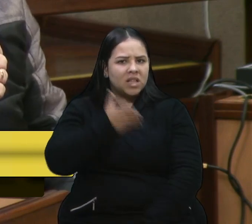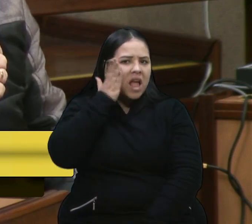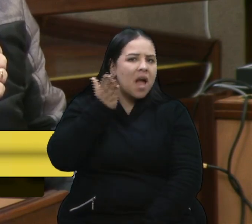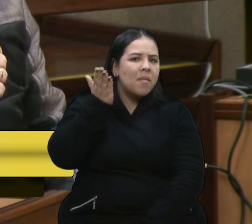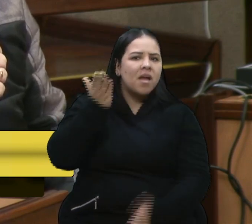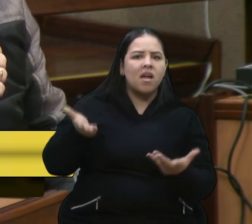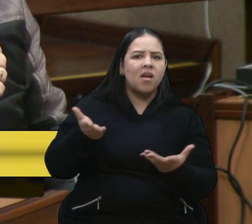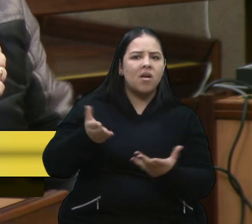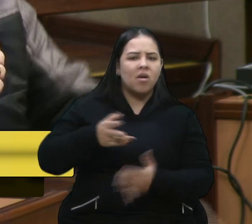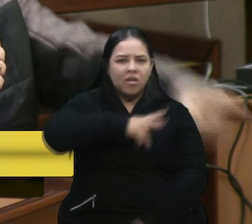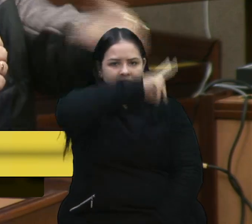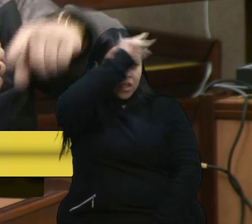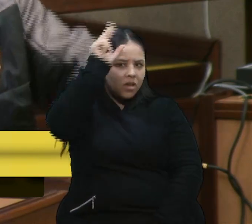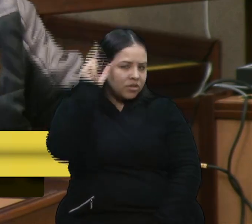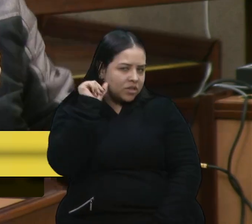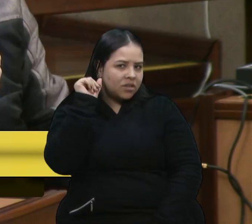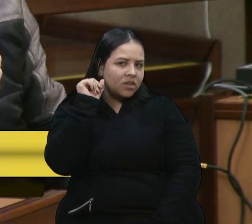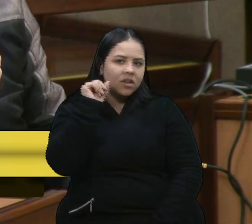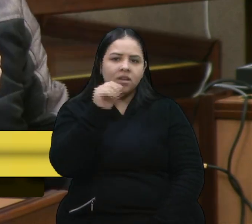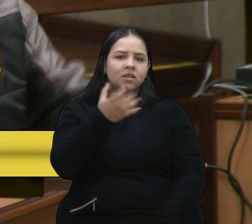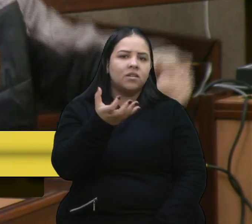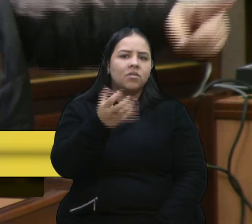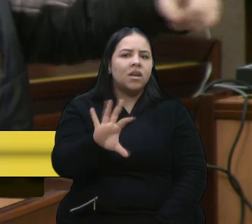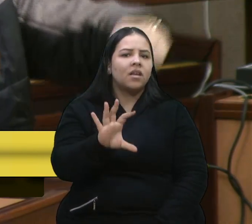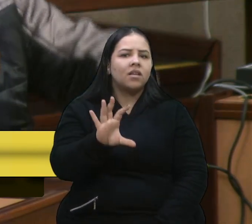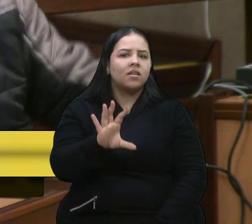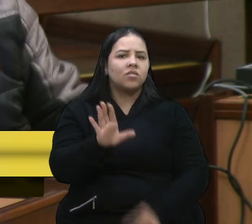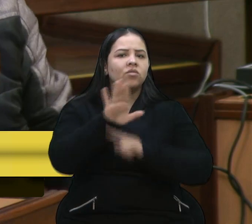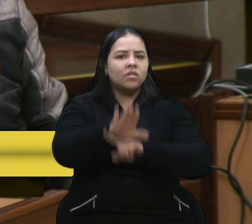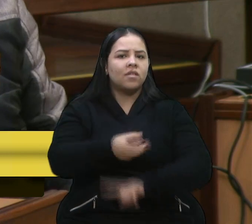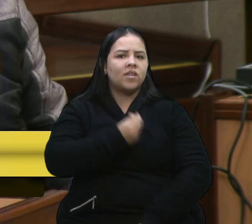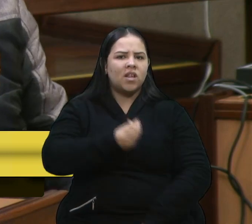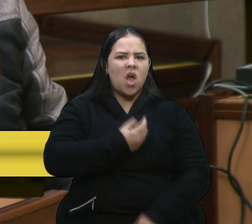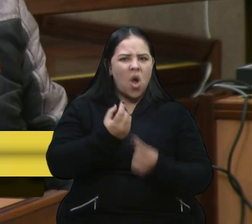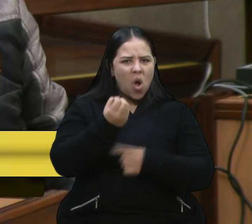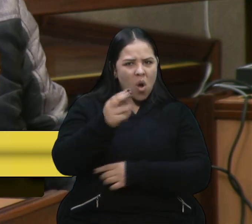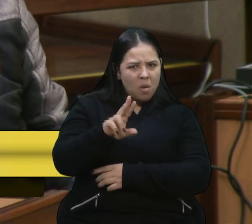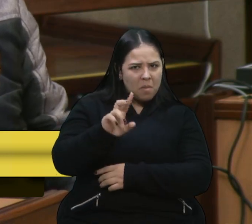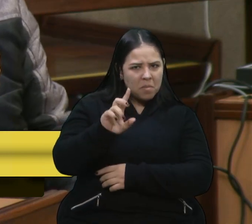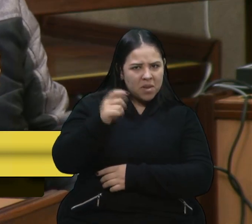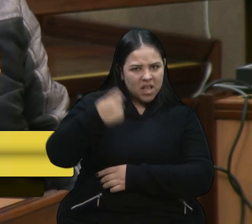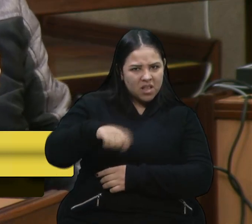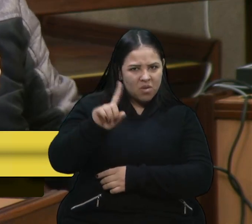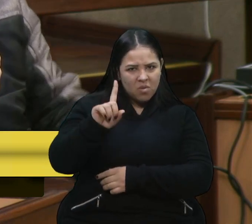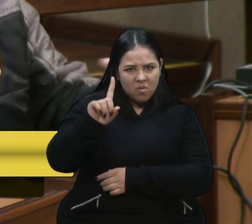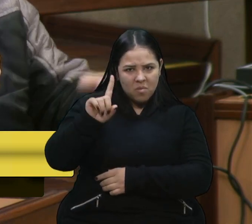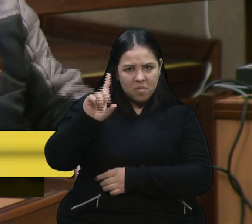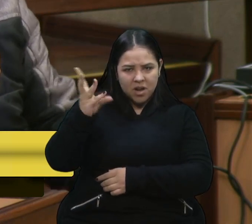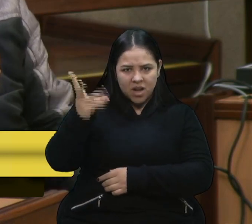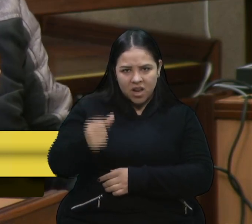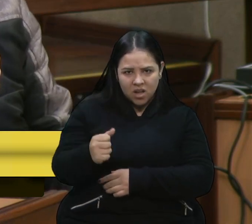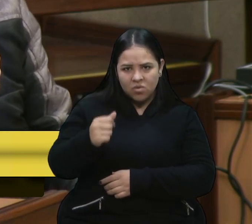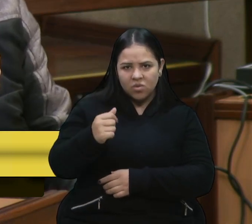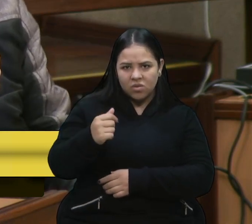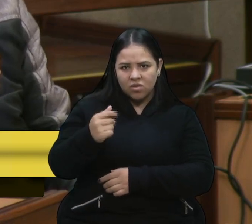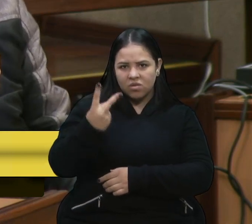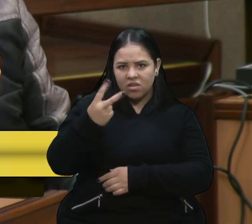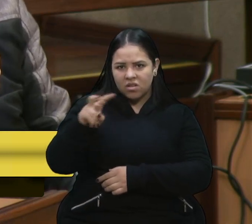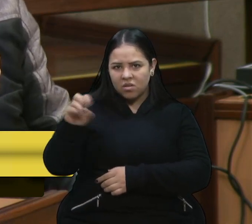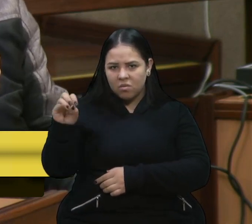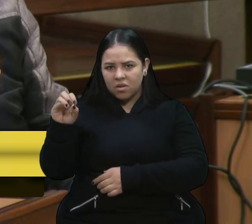salvar vidas, que vem e se manifeste. Ou precisa de R$1.250.000 para incentivar a